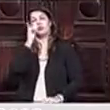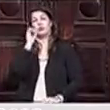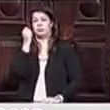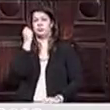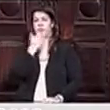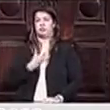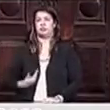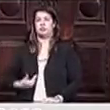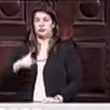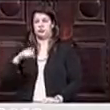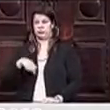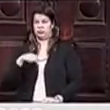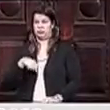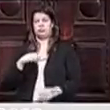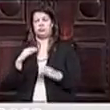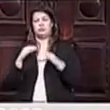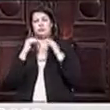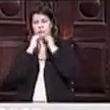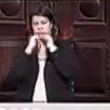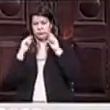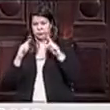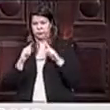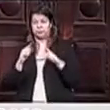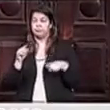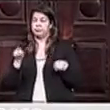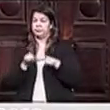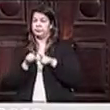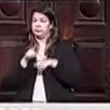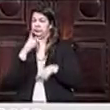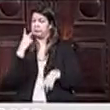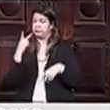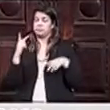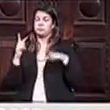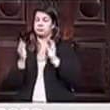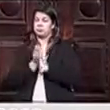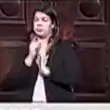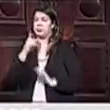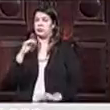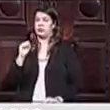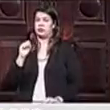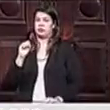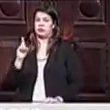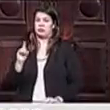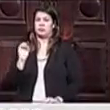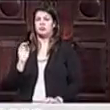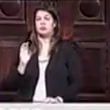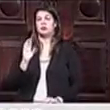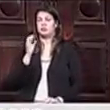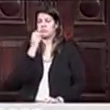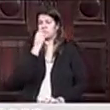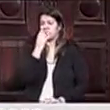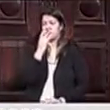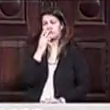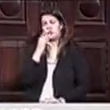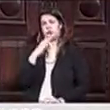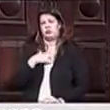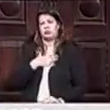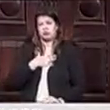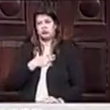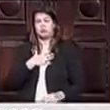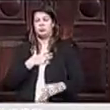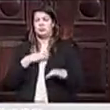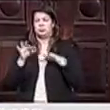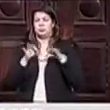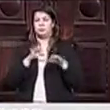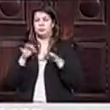Poder Executivo aqui nessa casa. Dizer que a bancada do PSDB vai apreciar com muita boa vontade essa